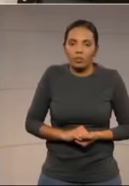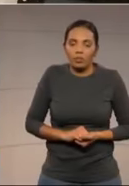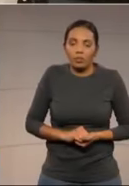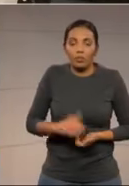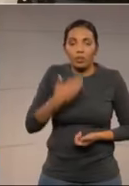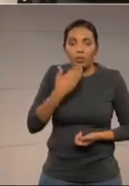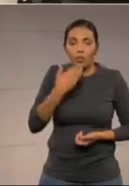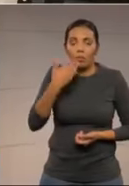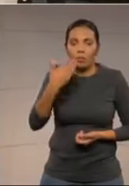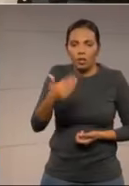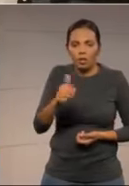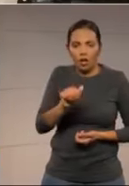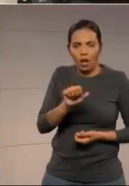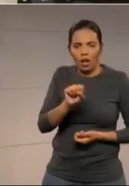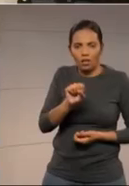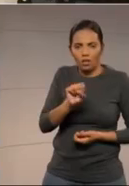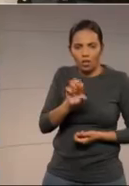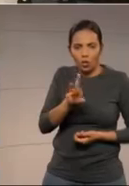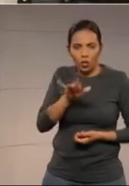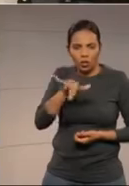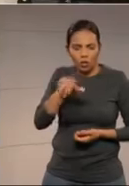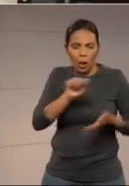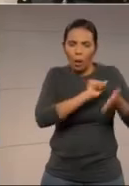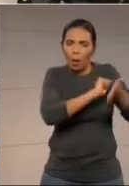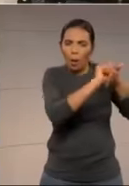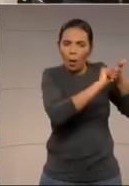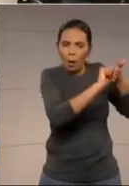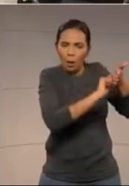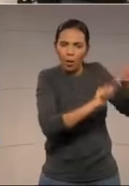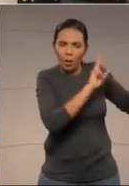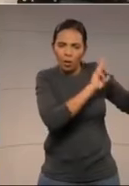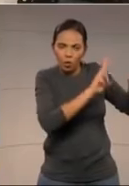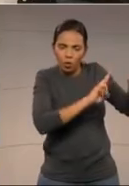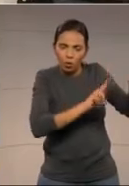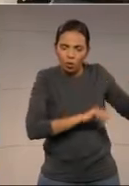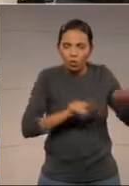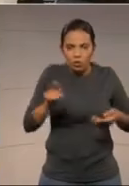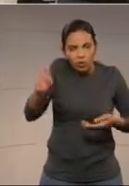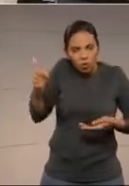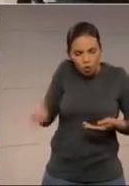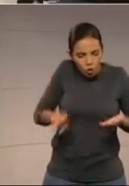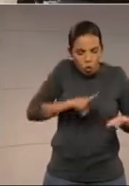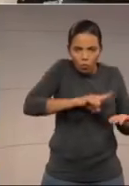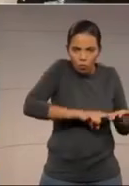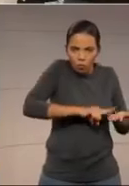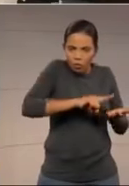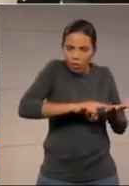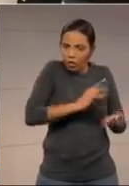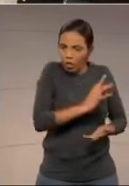Peço à assessoria que zere o painel. Vamos fazer registros de presenças.